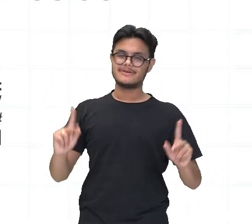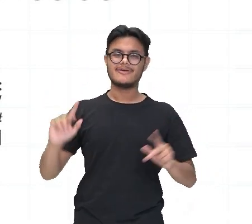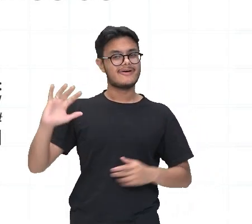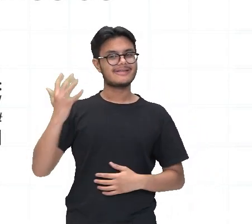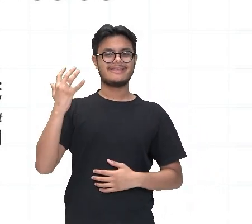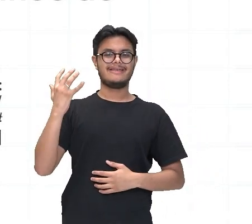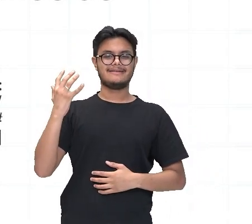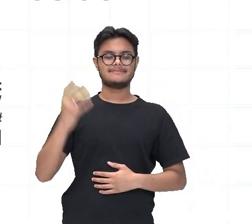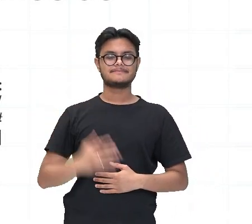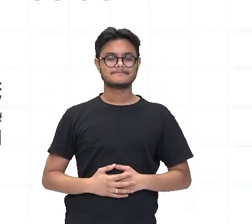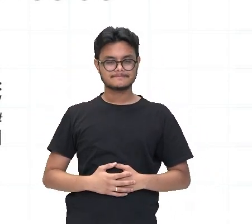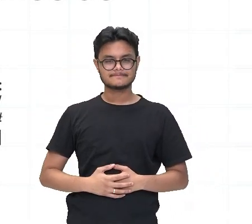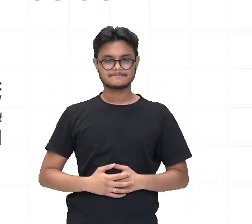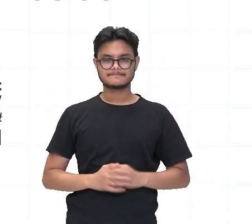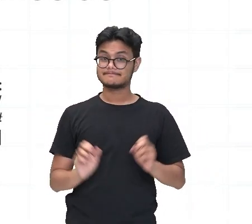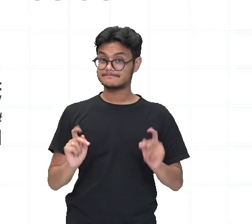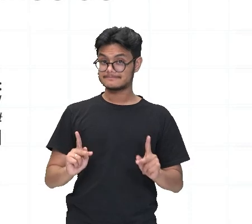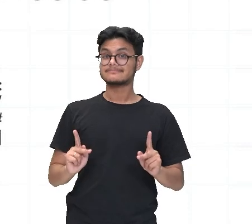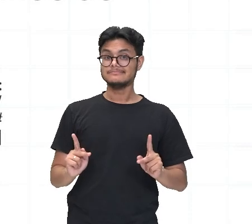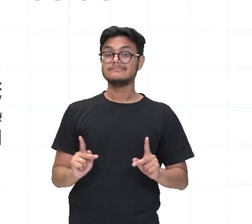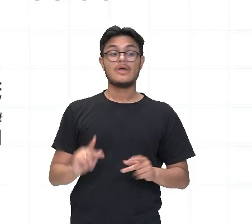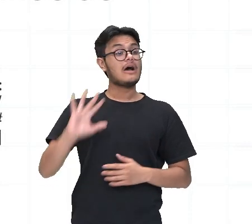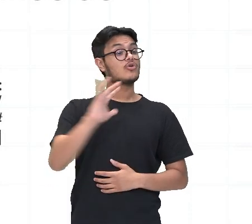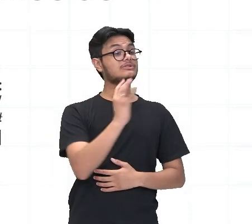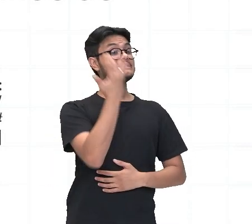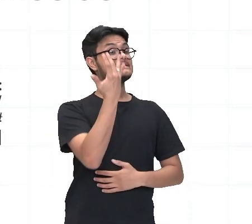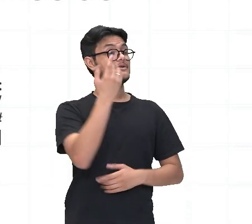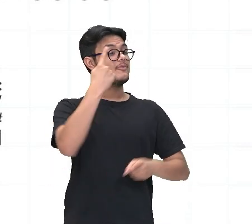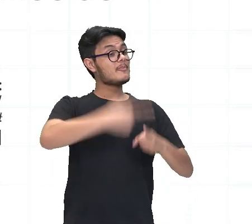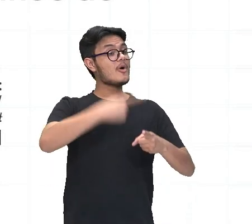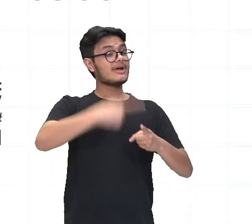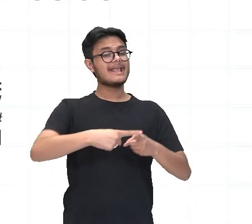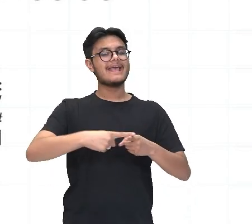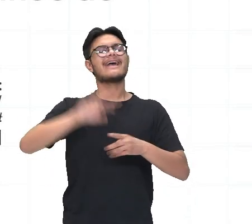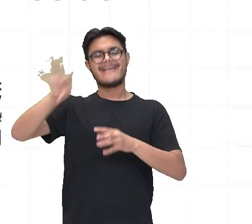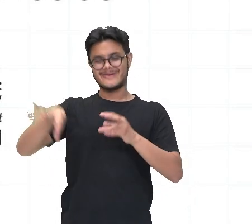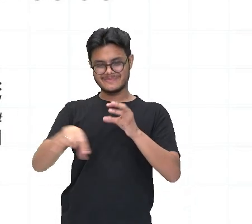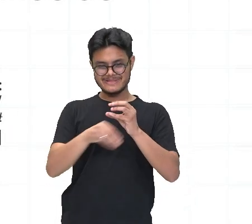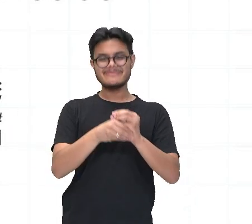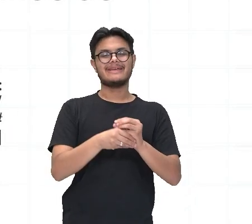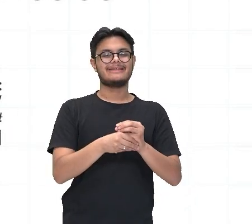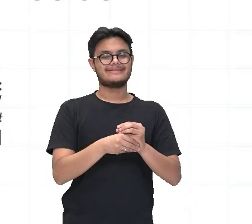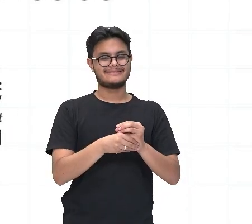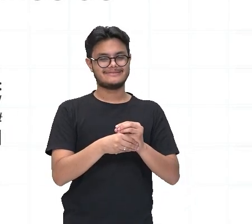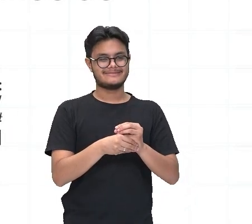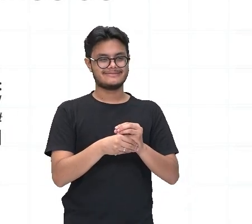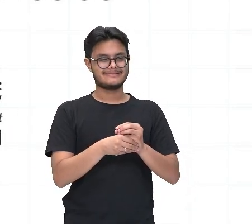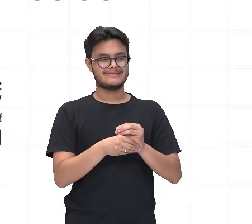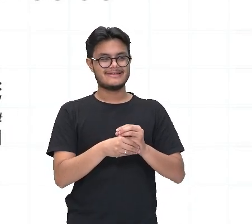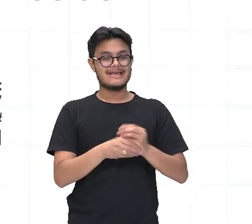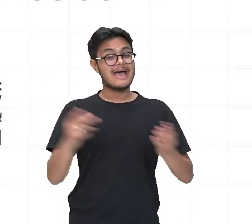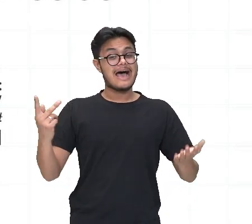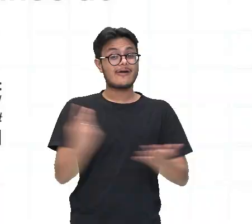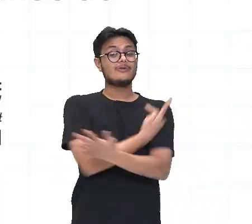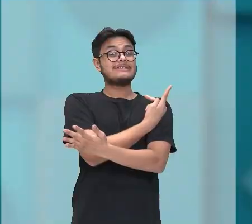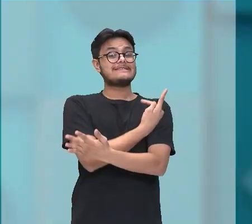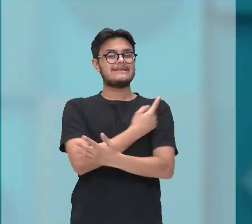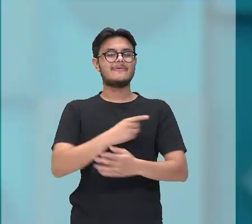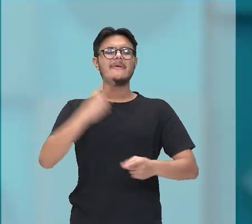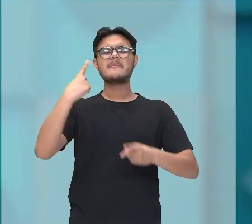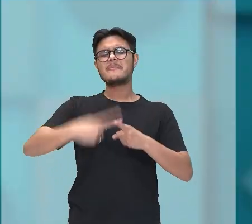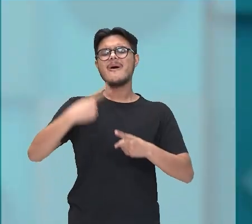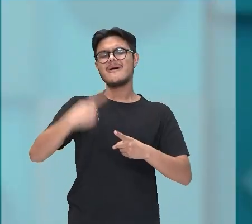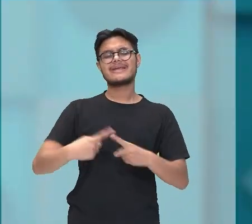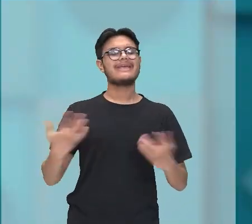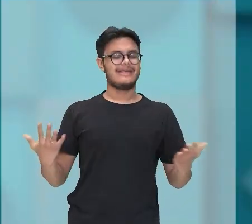pela outra. Uma ação é explicada pela outra por meio dessa conjunção porque, né, que a gente usa para